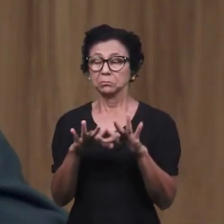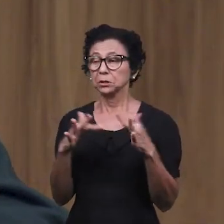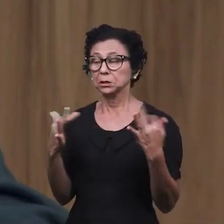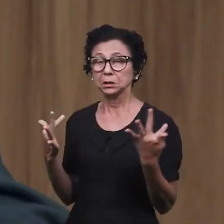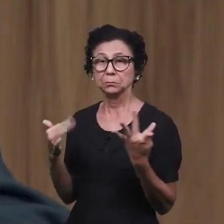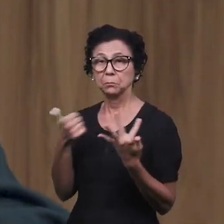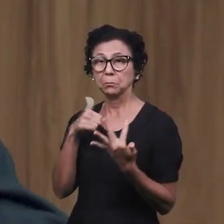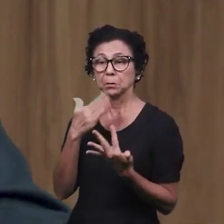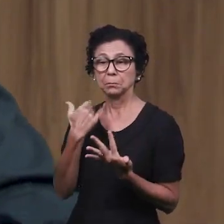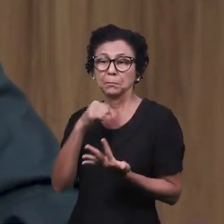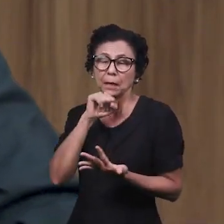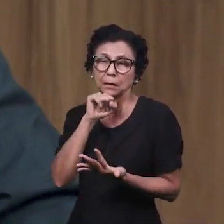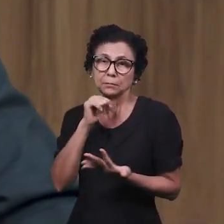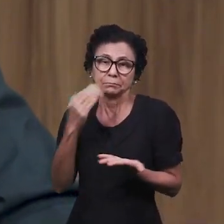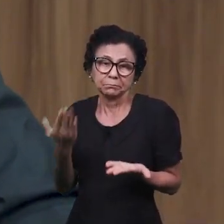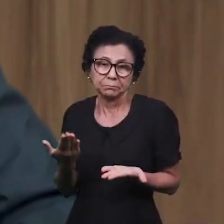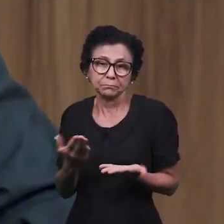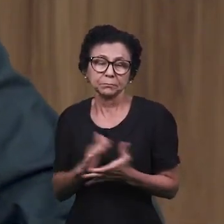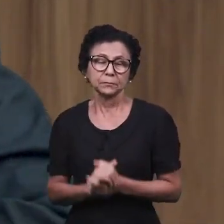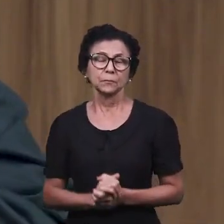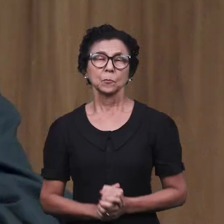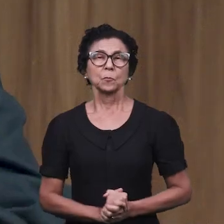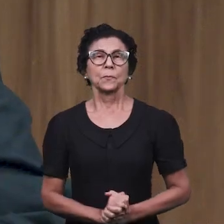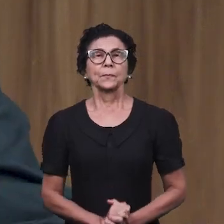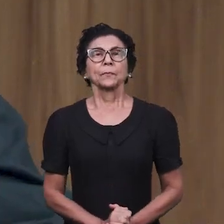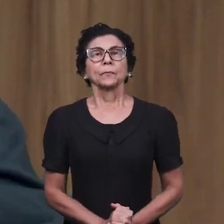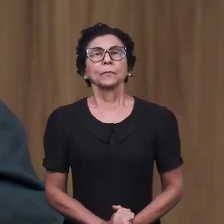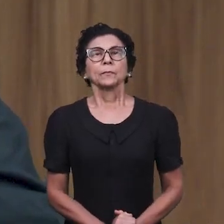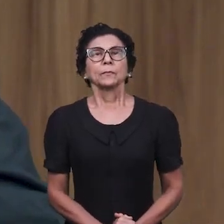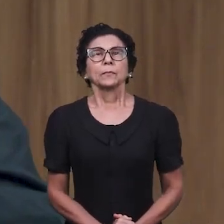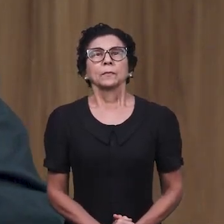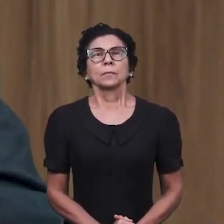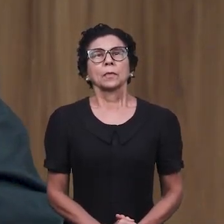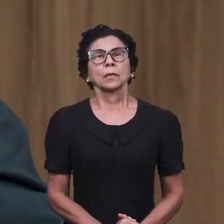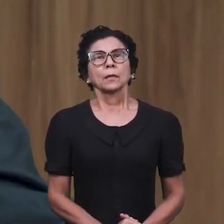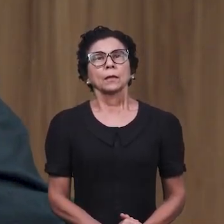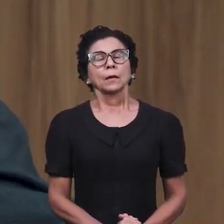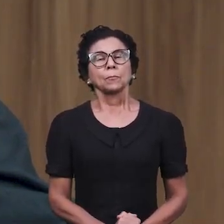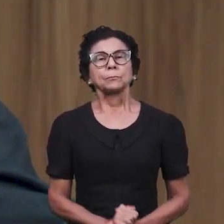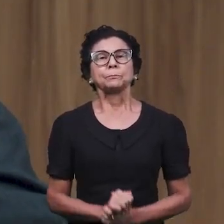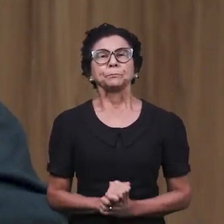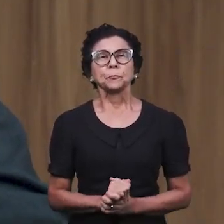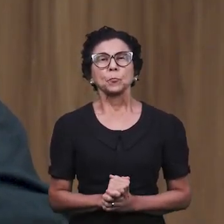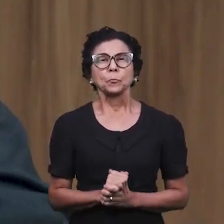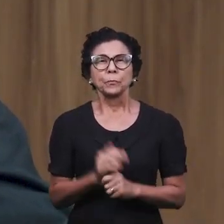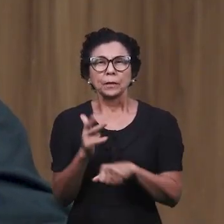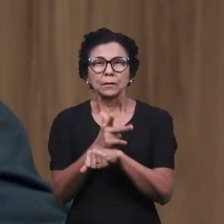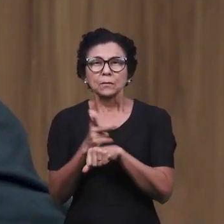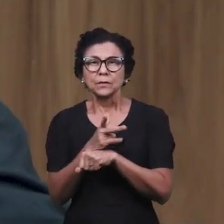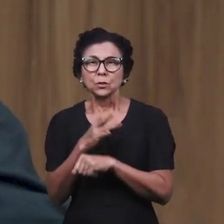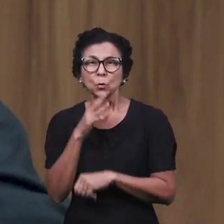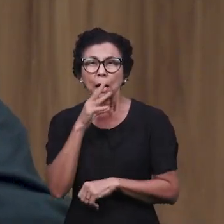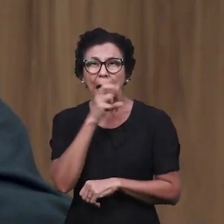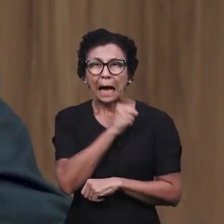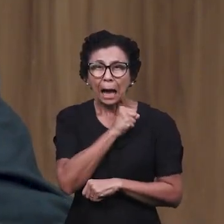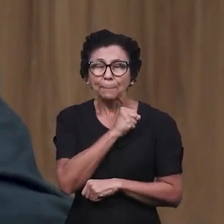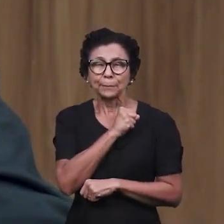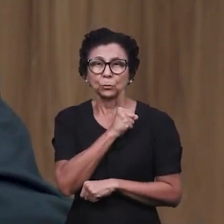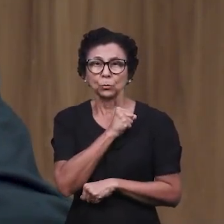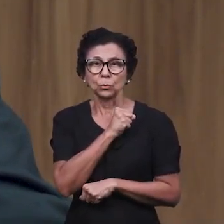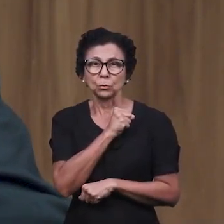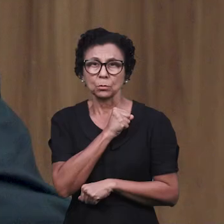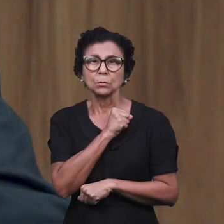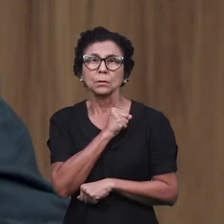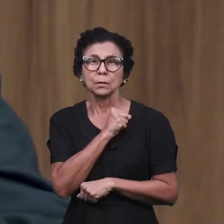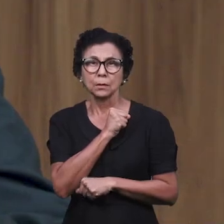simples com os pais. Então, diante desse cenário, meninas, a gente sabe que os vídeos rápidos e viciantes, eles estão